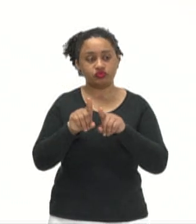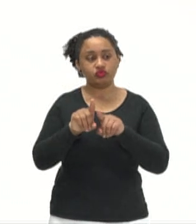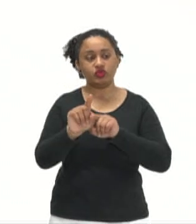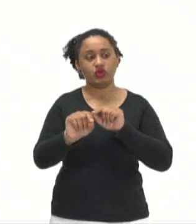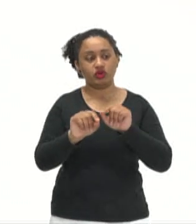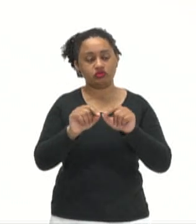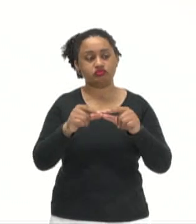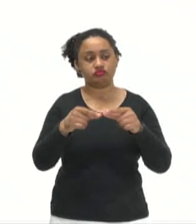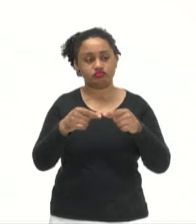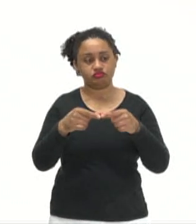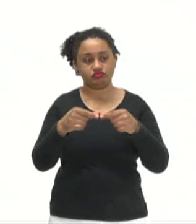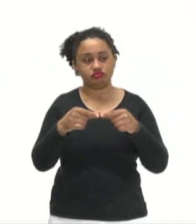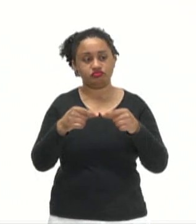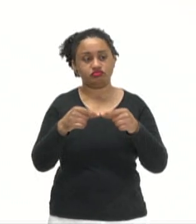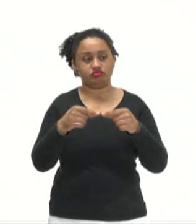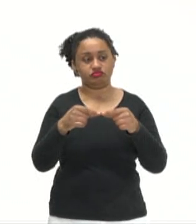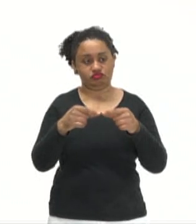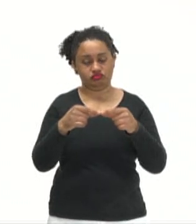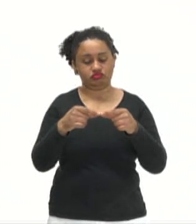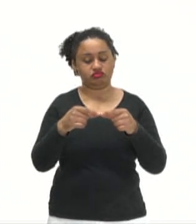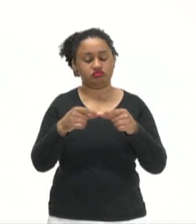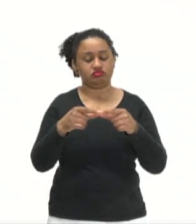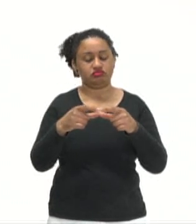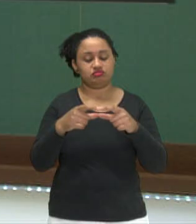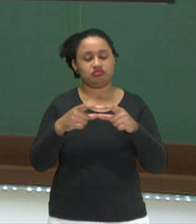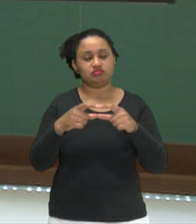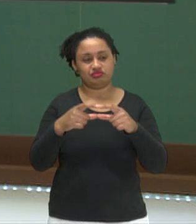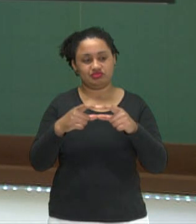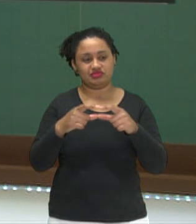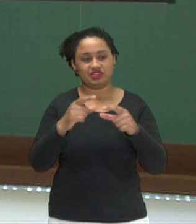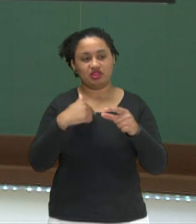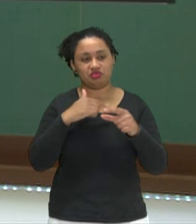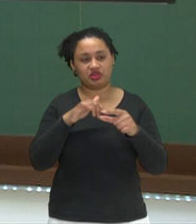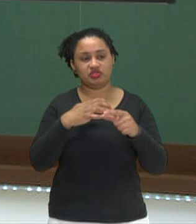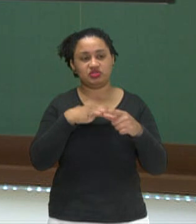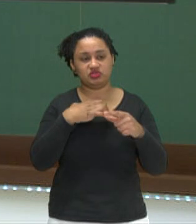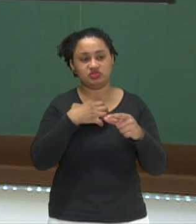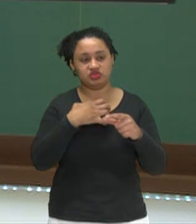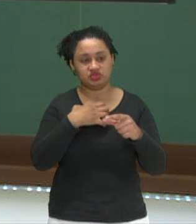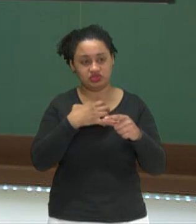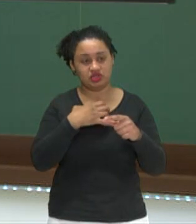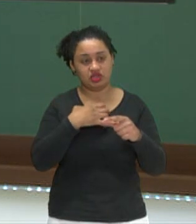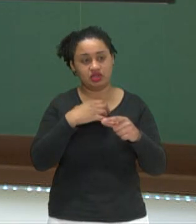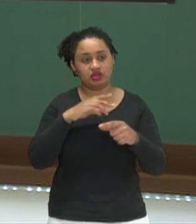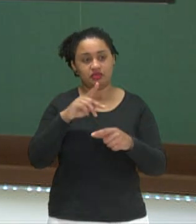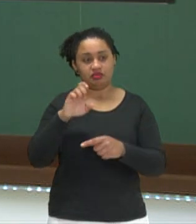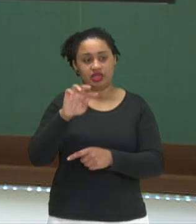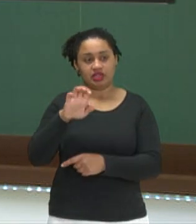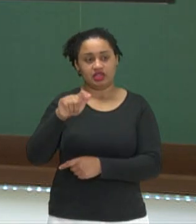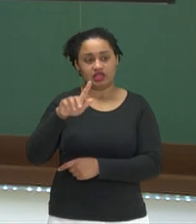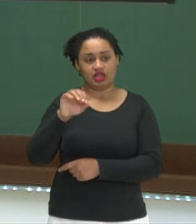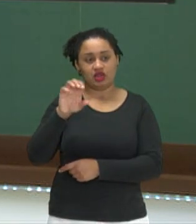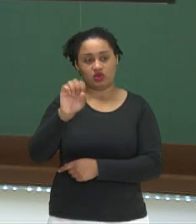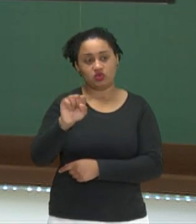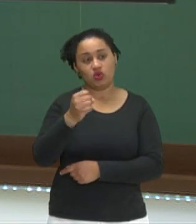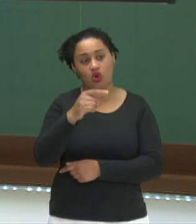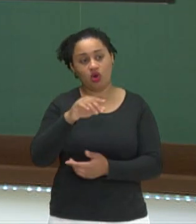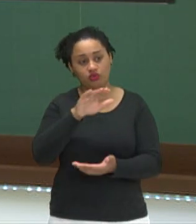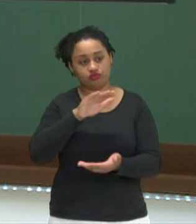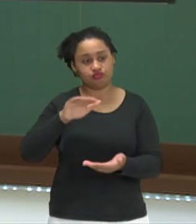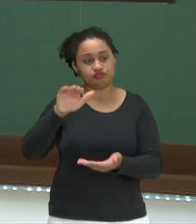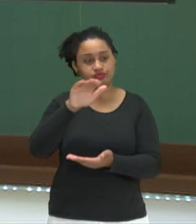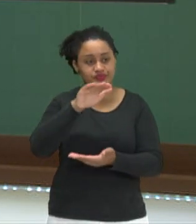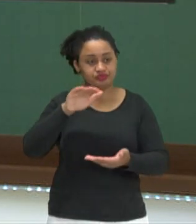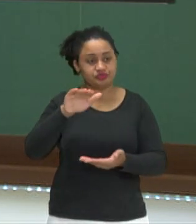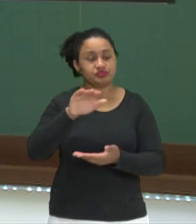pentágonos R e S, né? A identificação pelo formato dele é um pentágono. Ou a gente pode chamar simplesmente a região, ó,